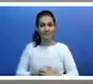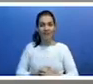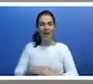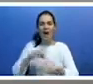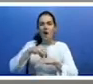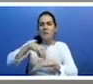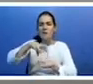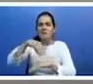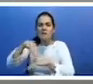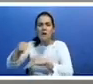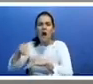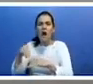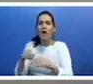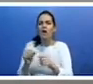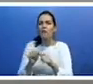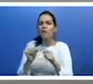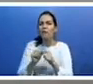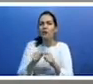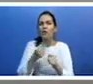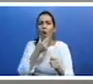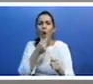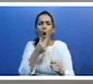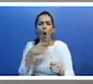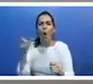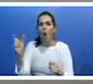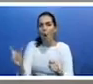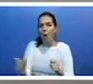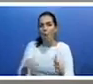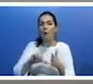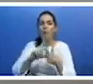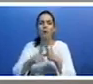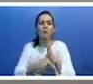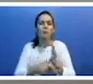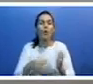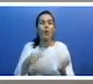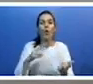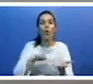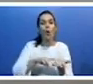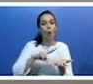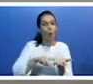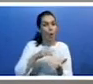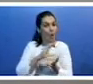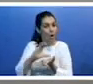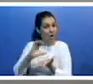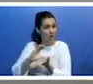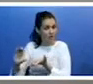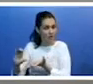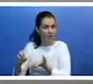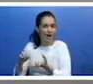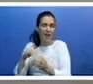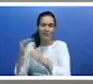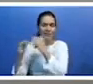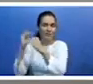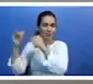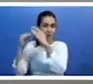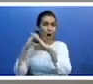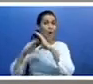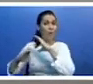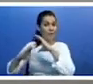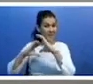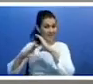mensagens eram levadas através do mensageiro, depois veio o correio, e assim foi se desenvolvendo através